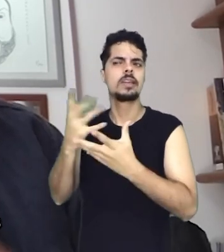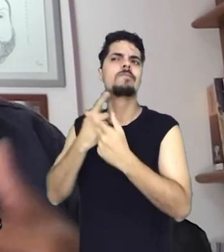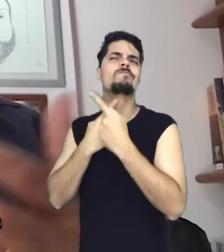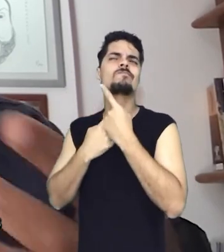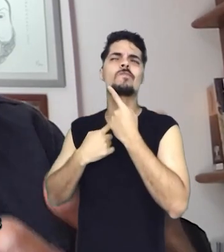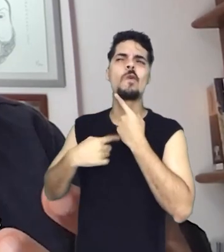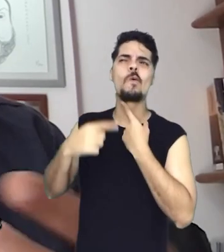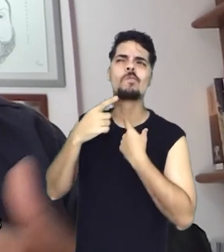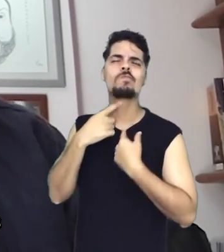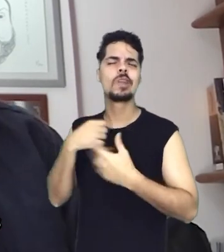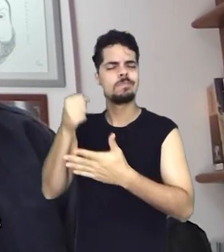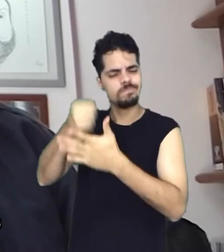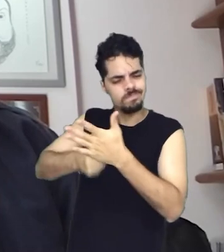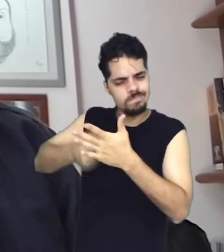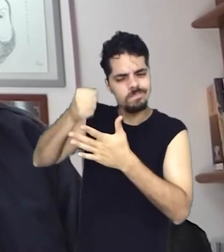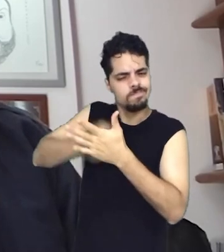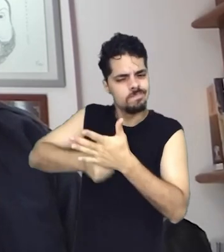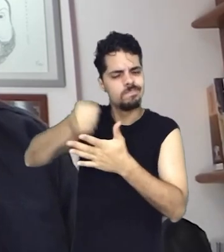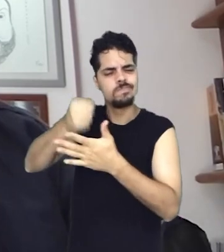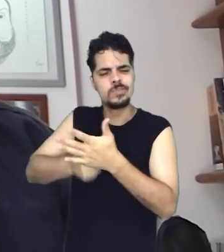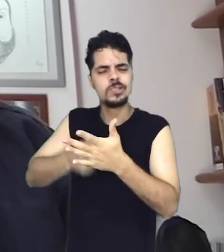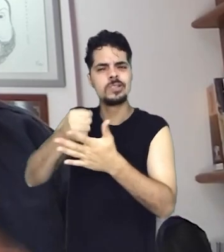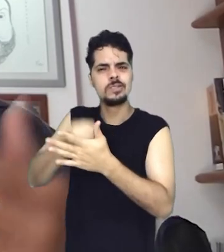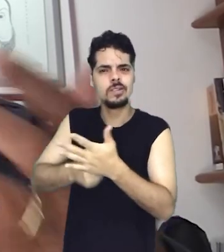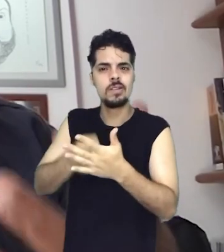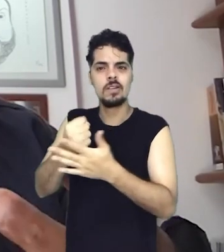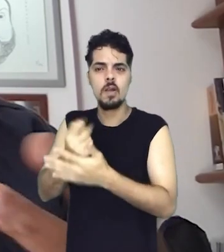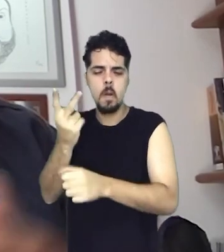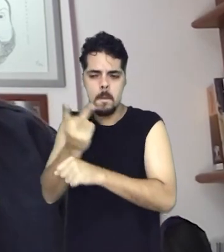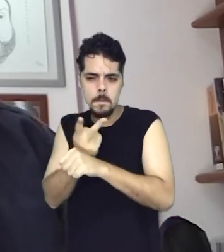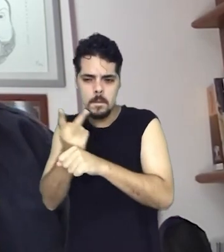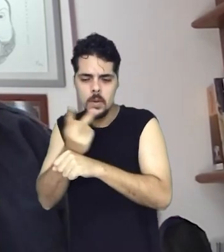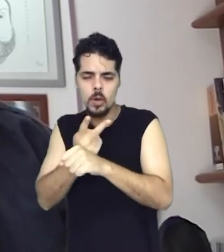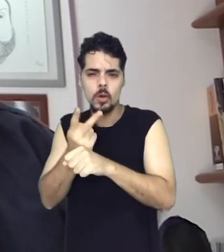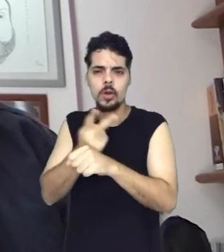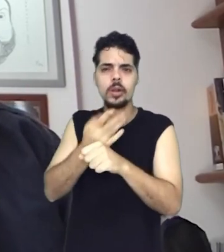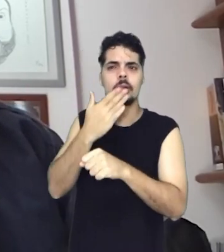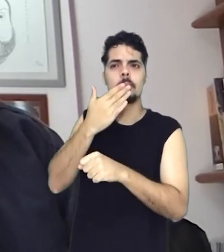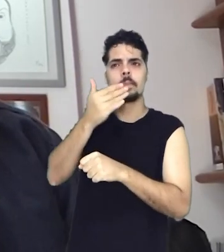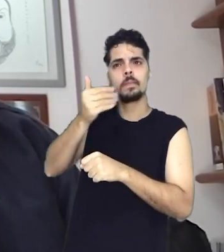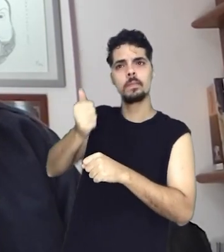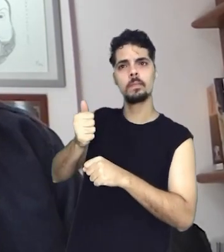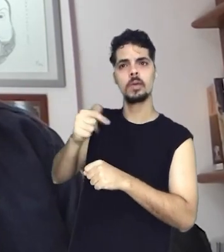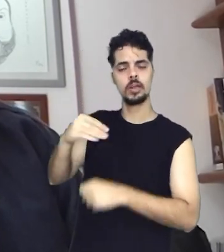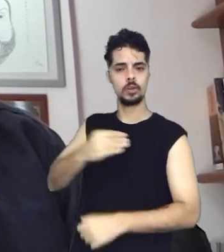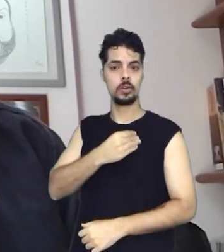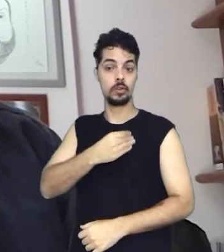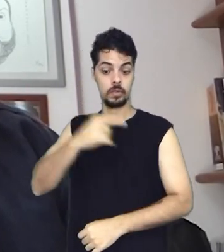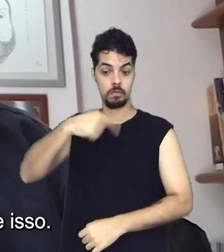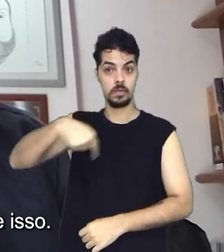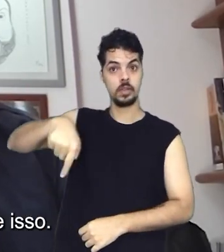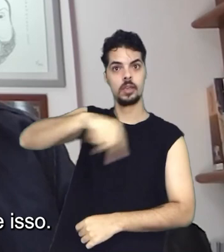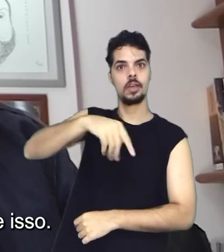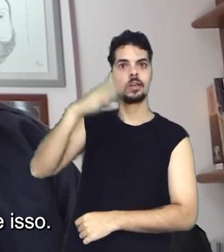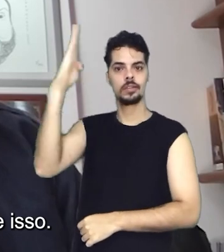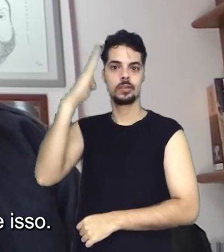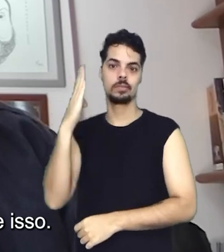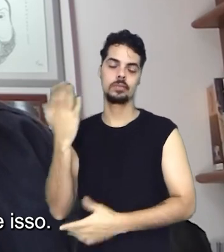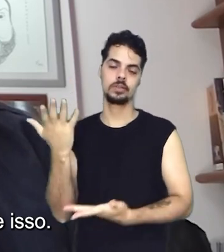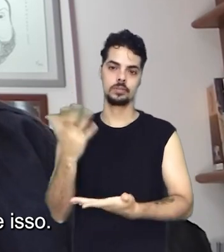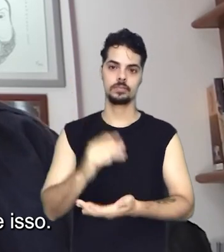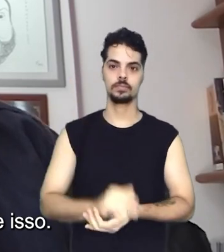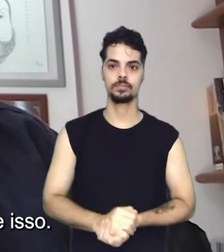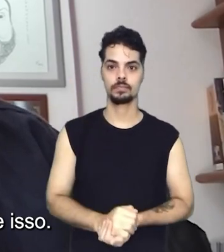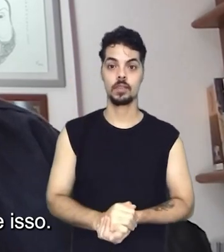ter afrodescendentes que lutaram e conseguiram a igualdade política como uma fonte de inspiração para sua